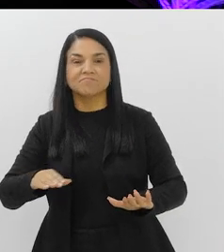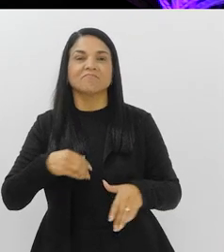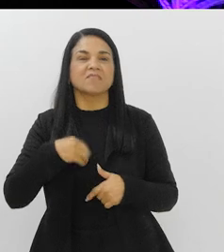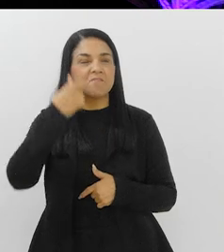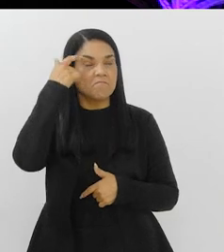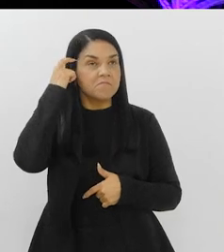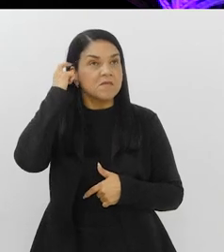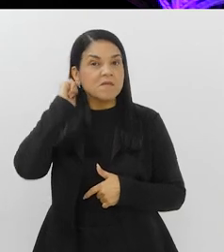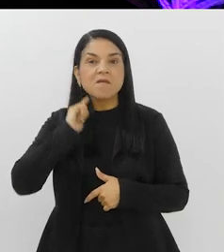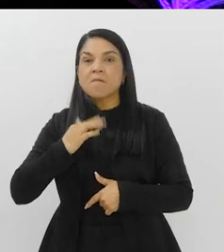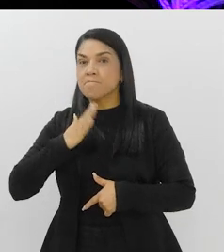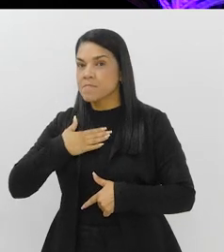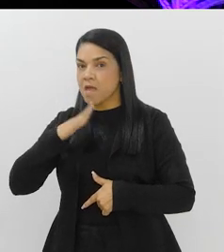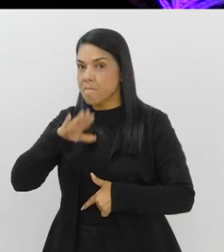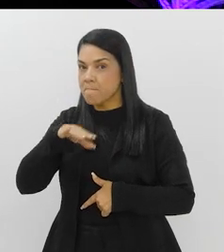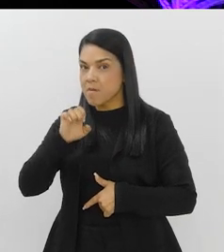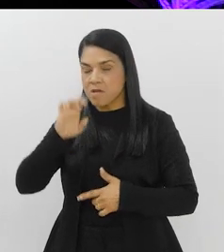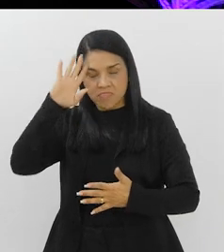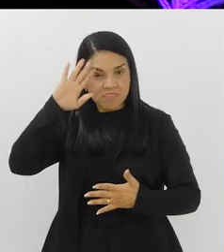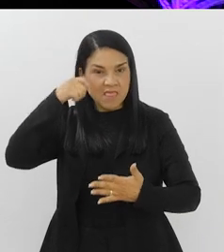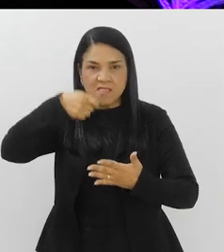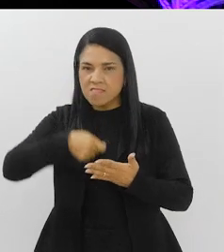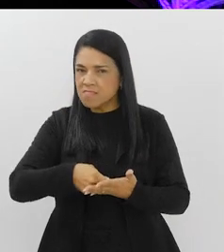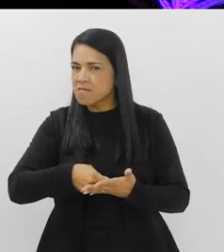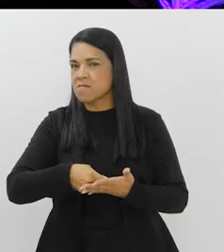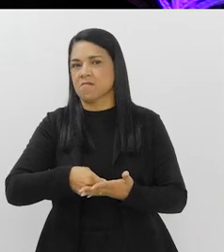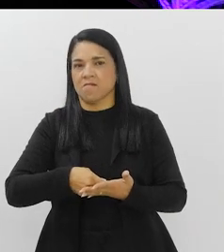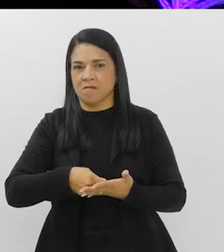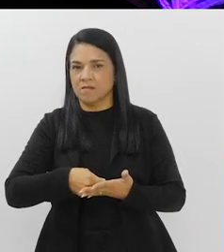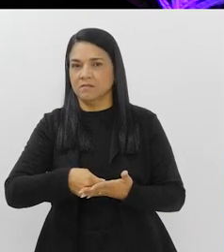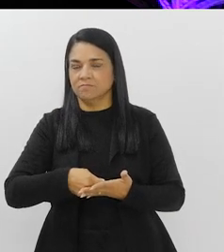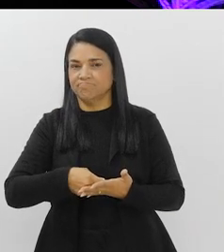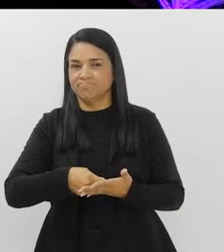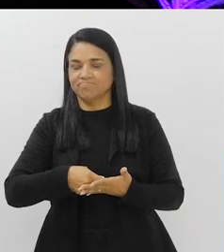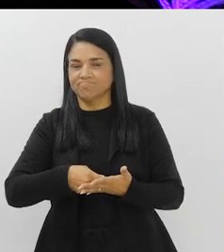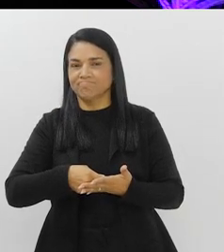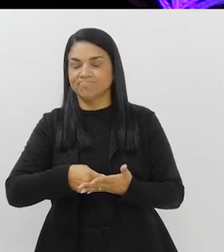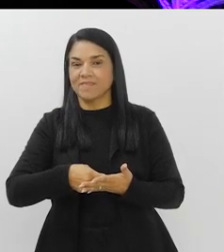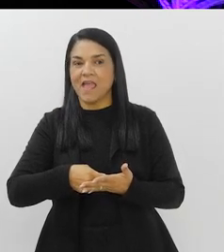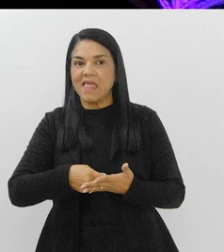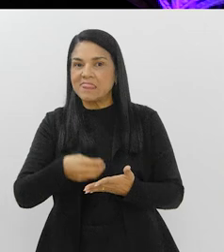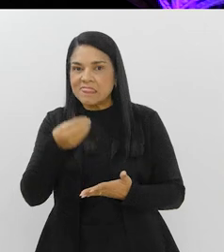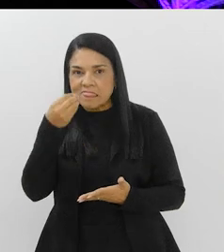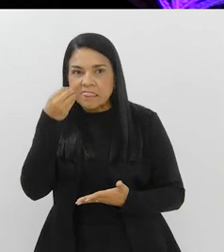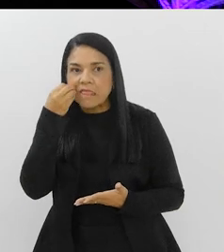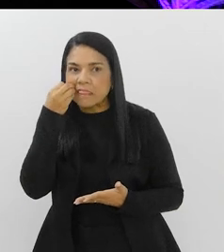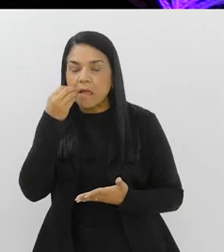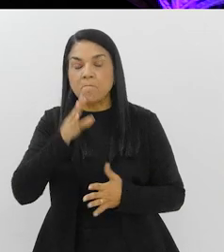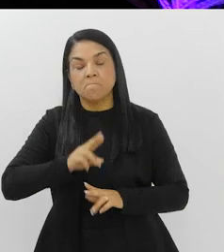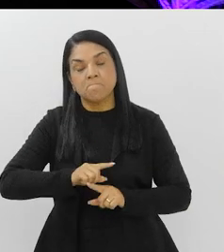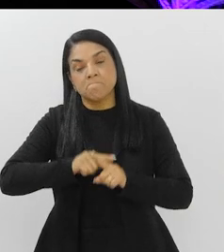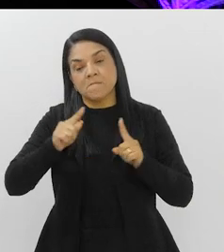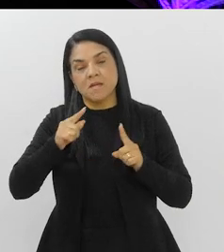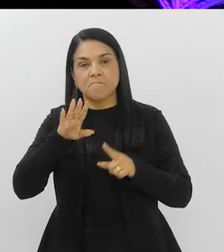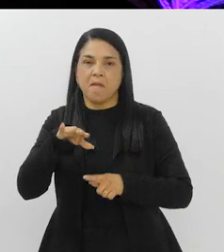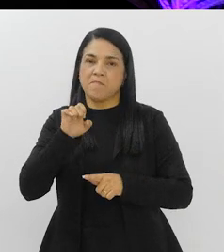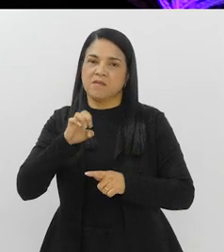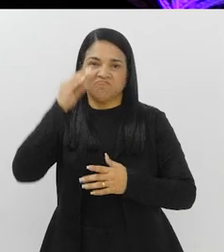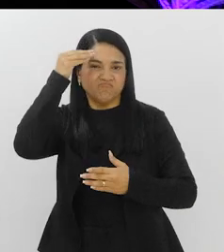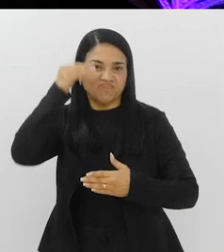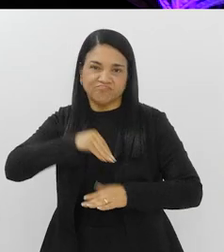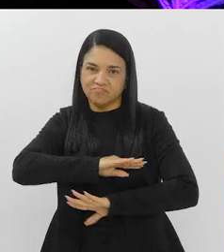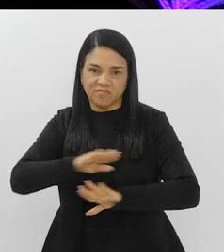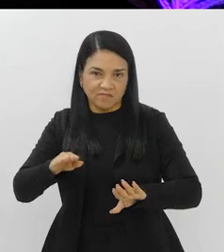eh um pouco dura né na na decisão dela já que o ideal é sempre a gente tentar né mas na verdade é